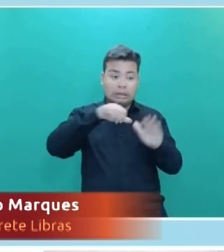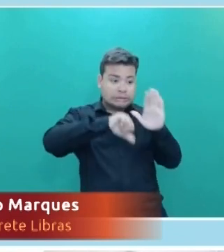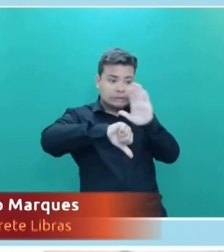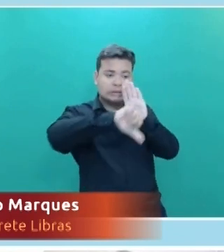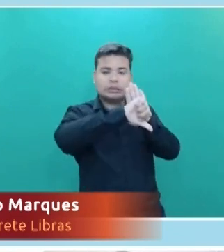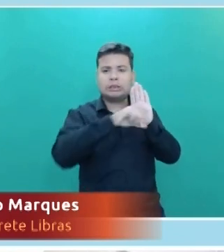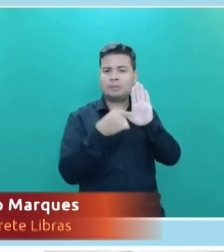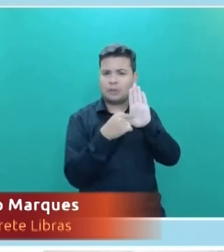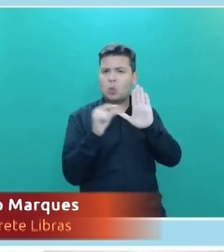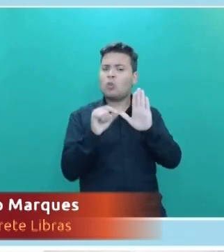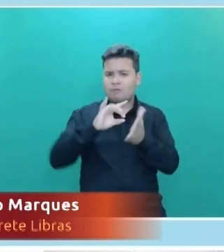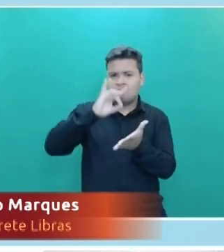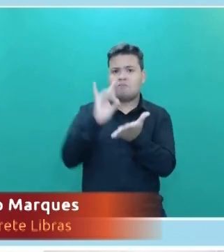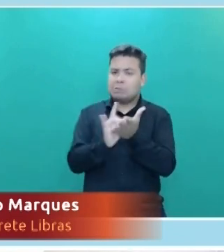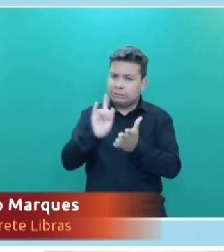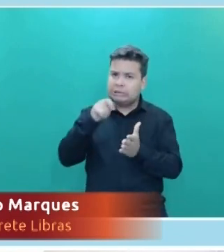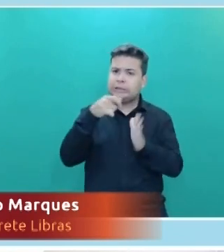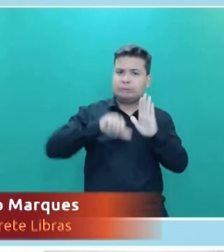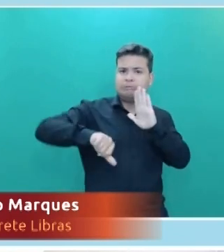por crime, né?